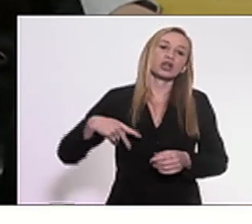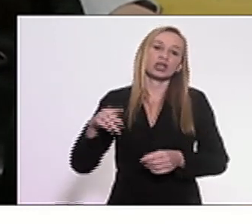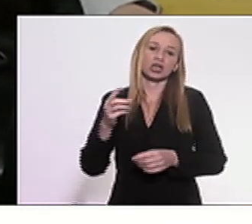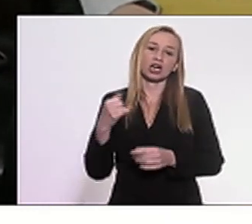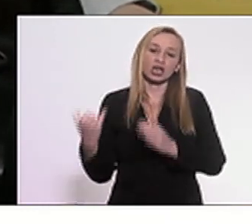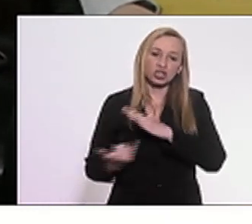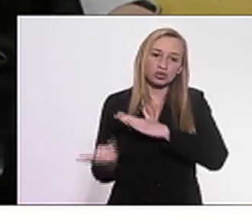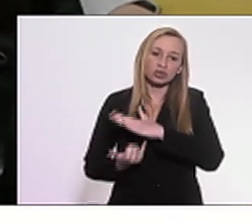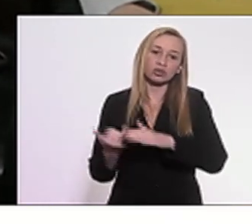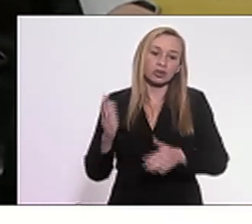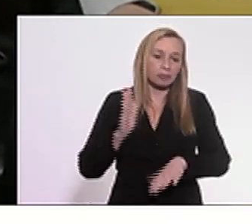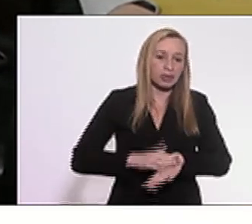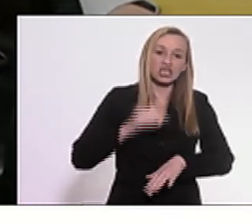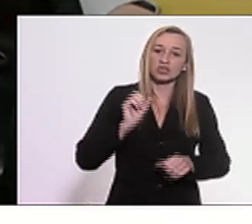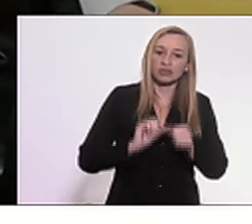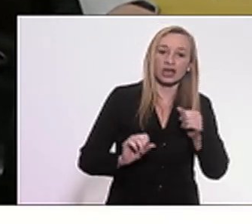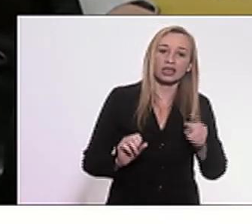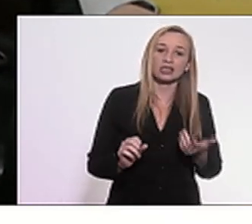que a impunidade gera